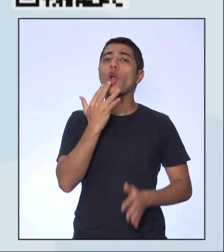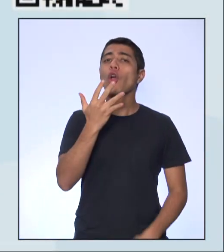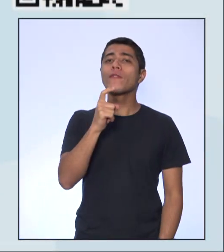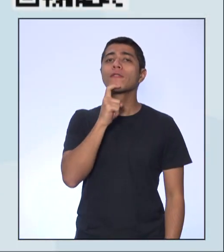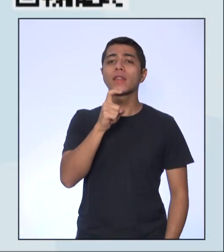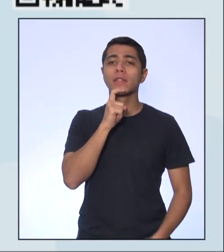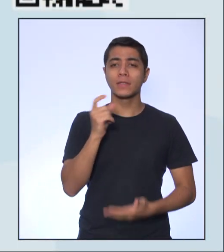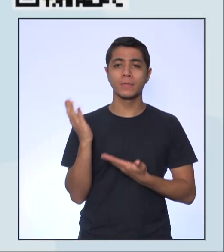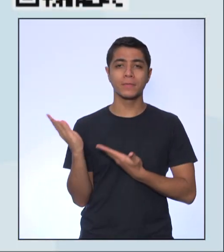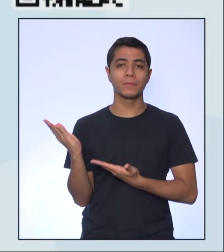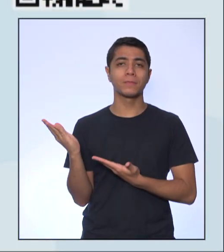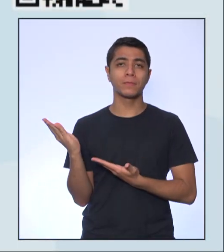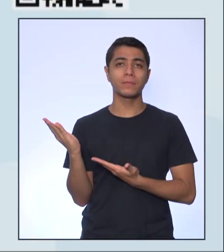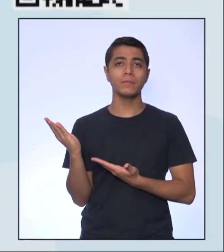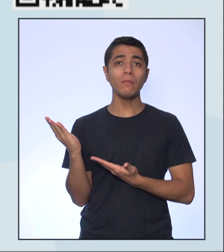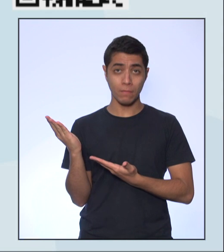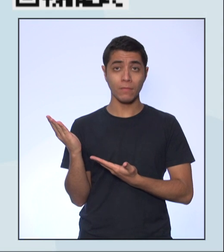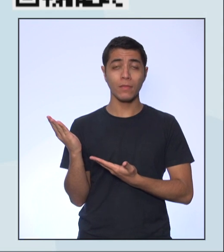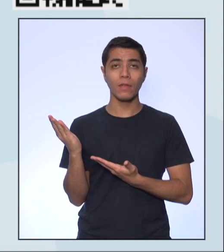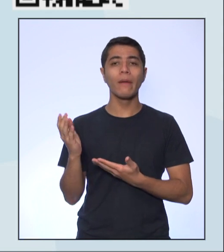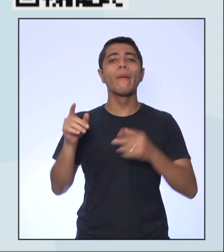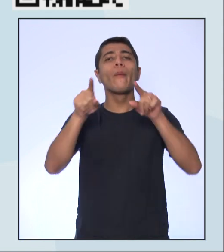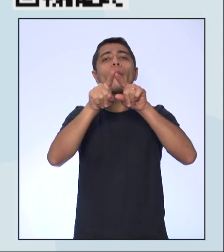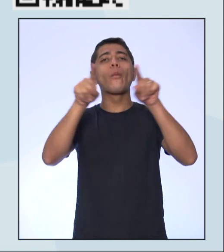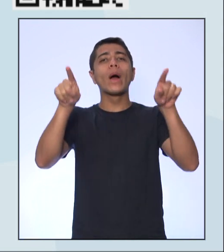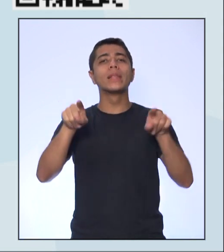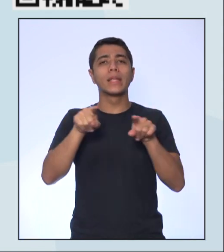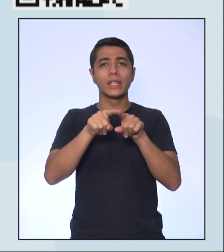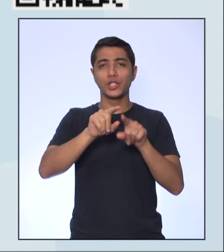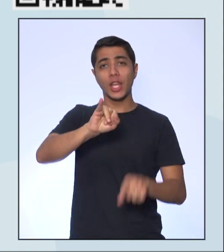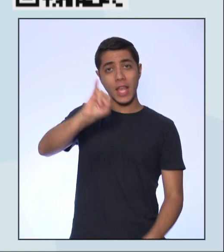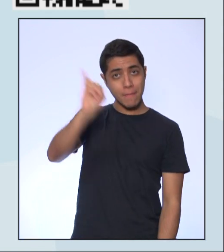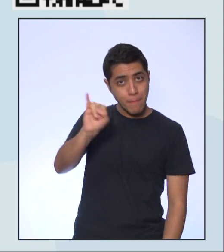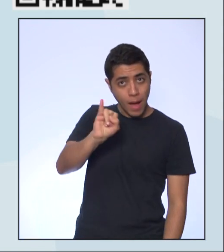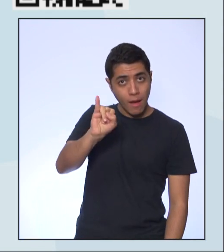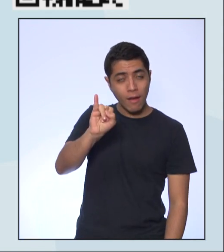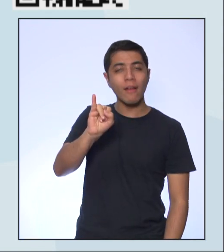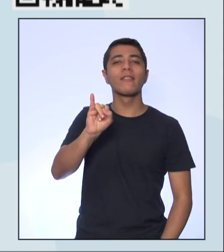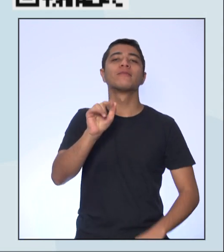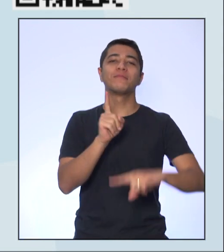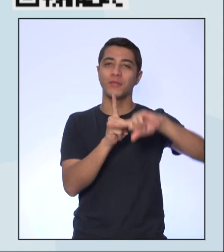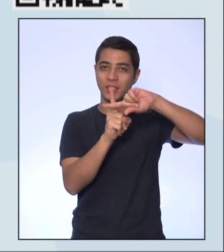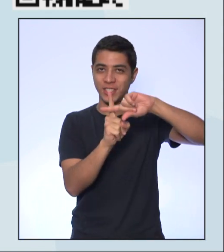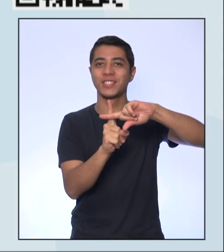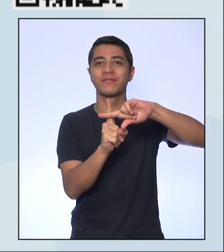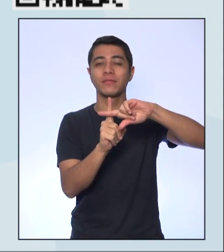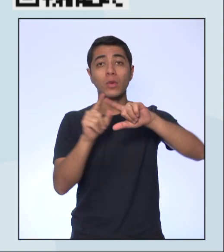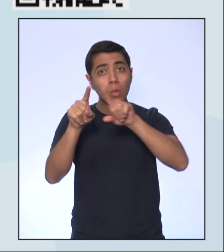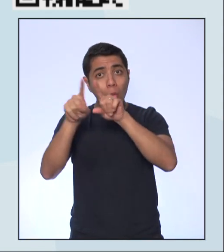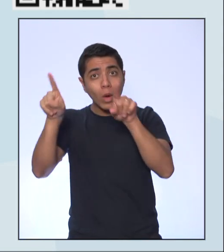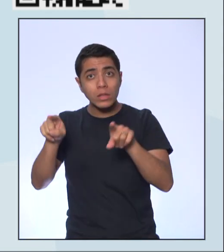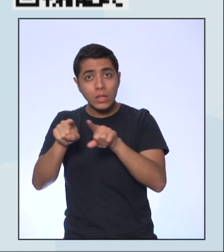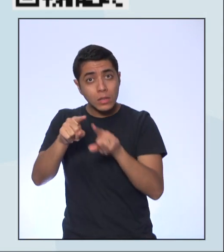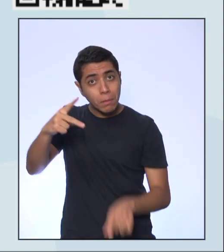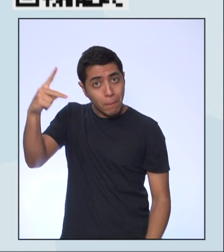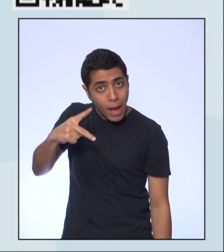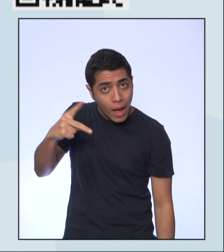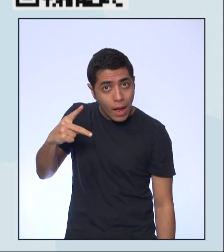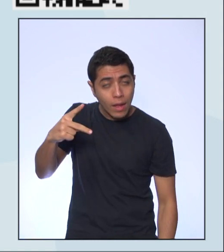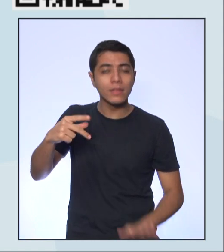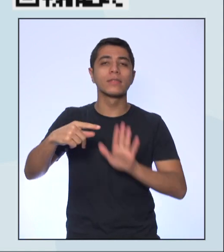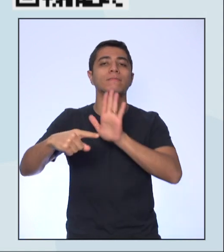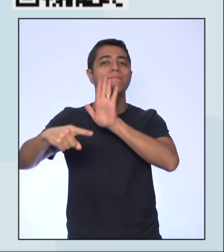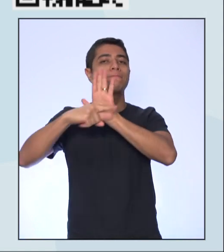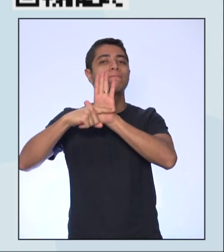da tangente nos quadrantes ímpares é positivo nos quadrantes pares ele é negativo tem um